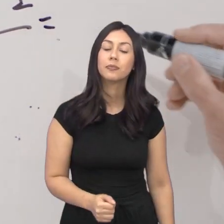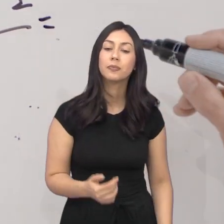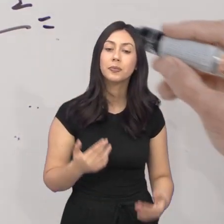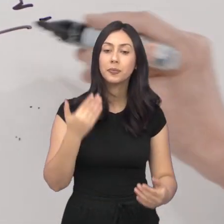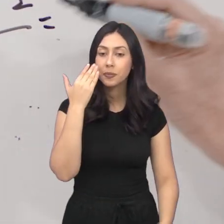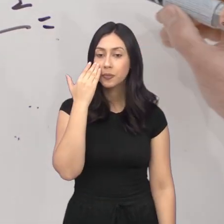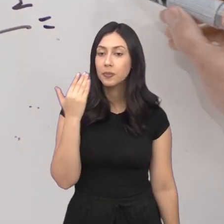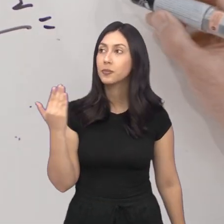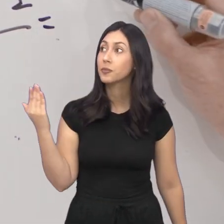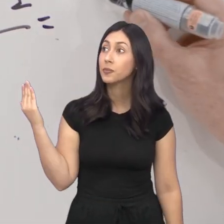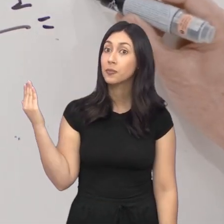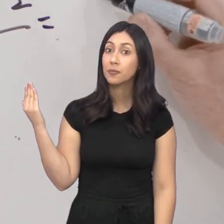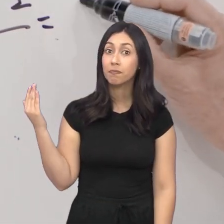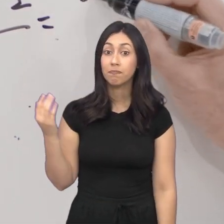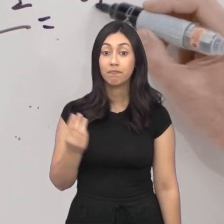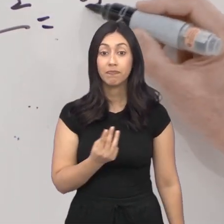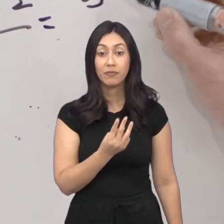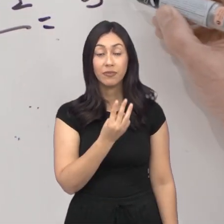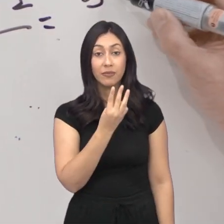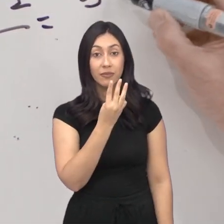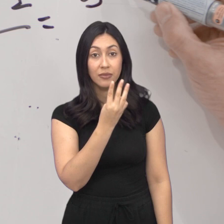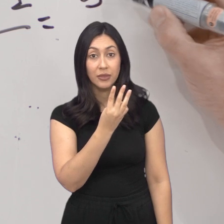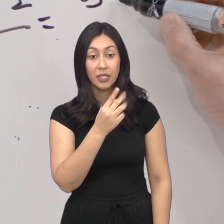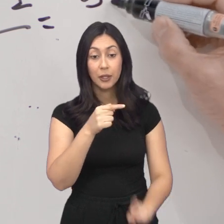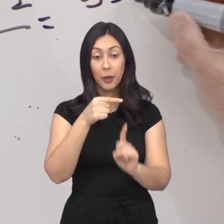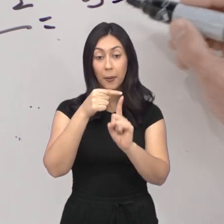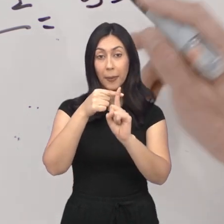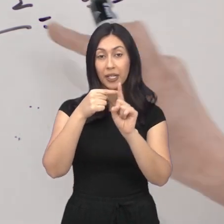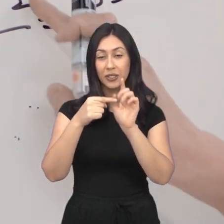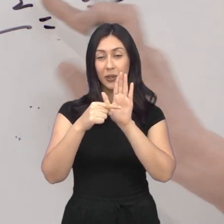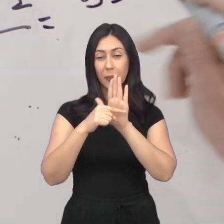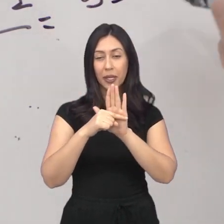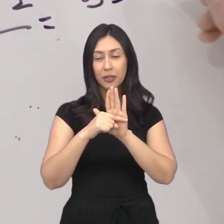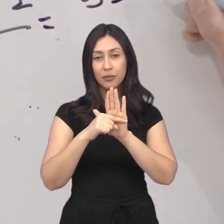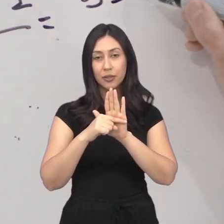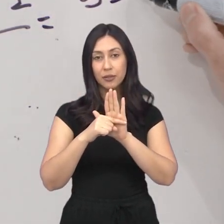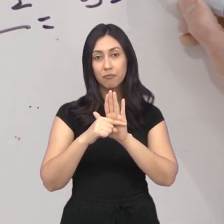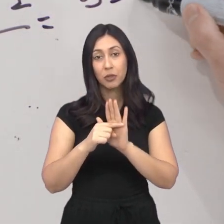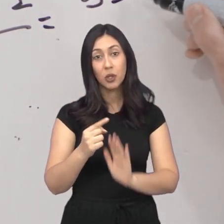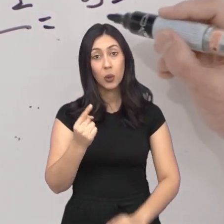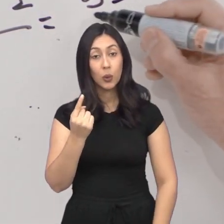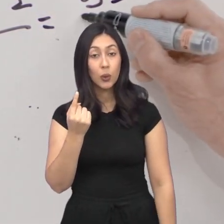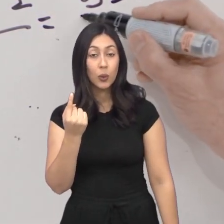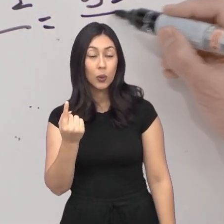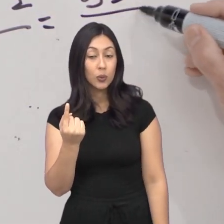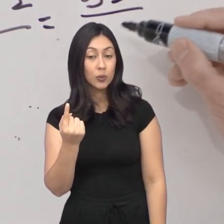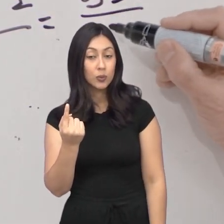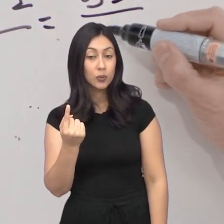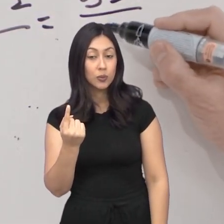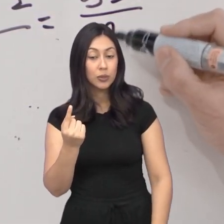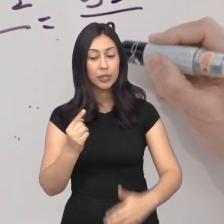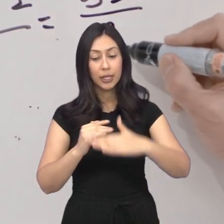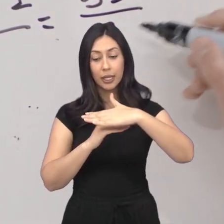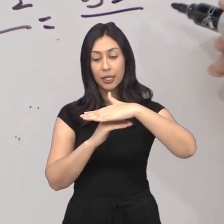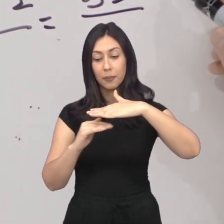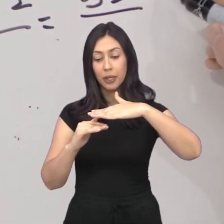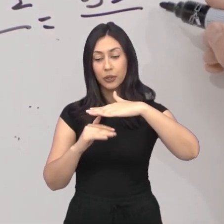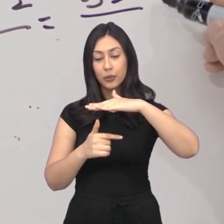Então isso aqui vai ser 3, mais ou menos, raiz de 1 é 1 mesmo, sobre